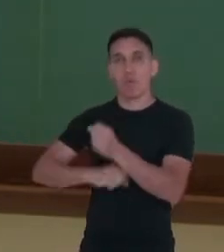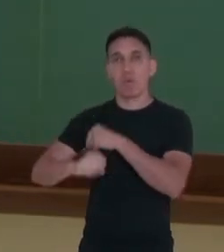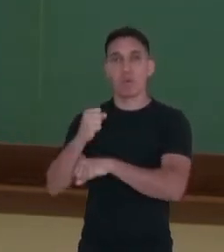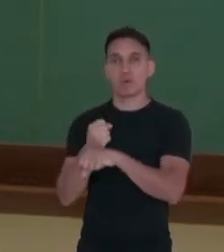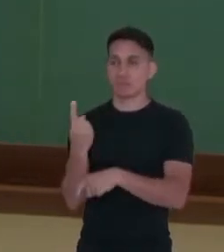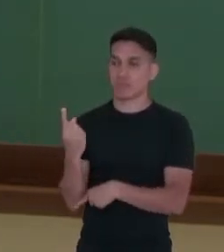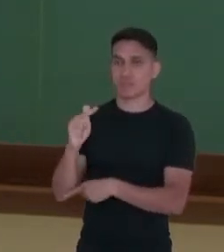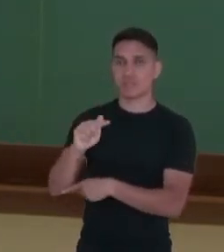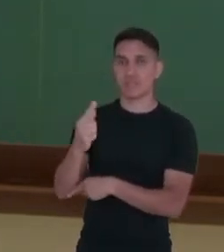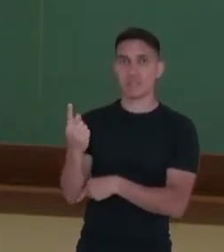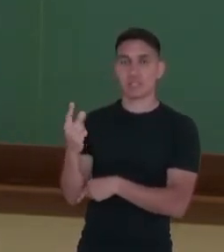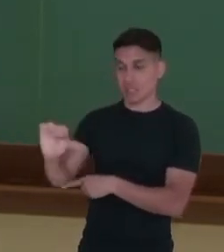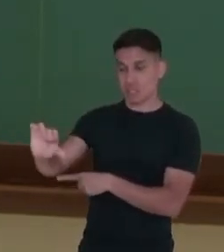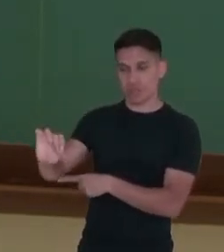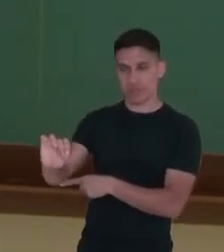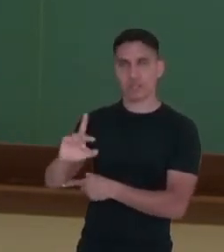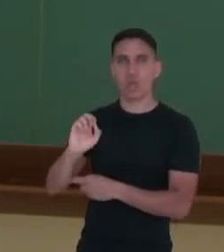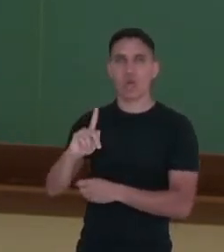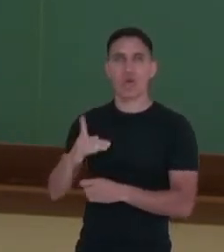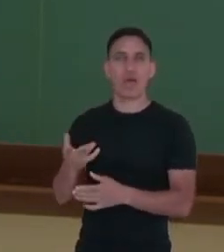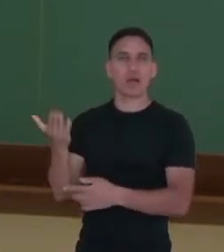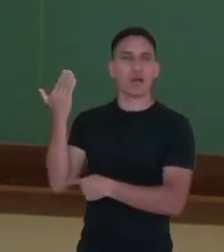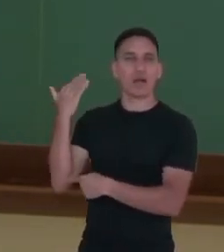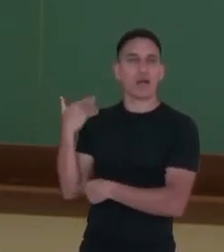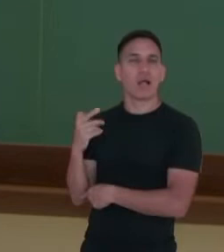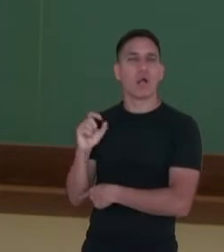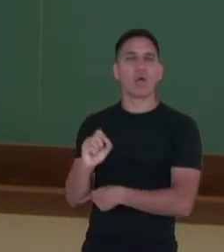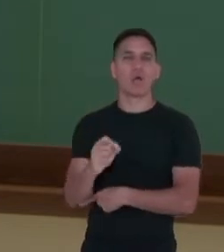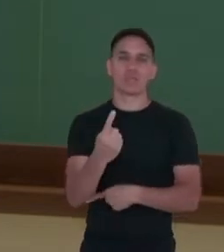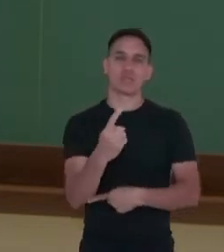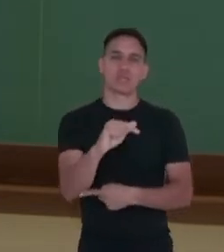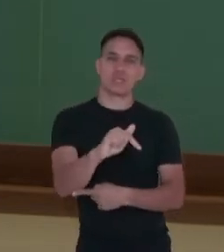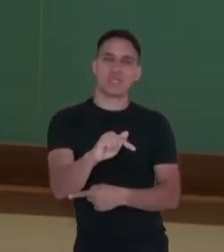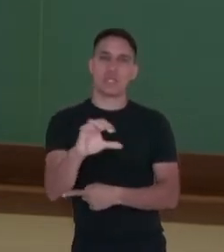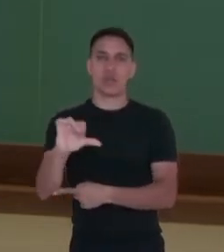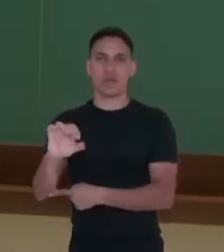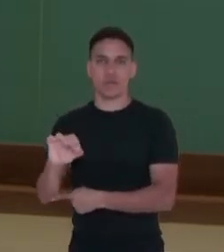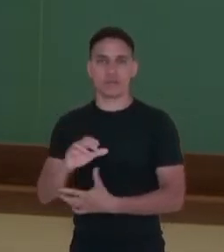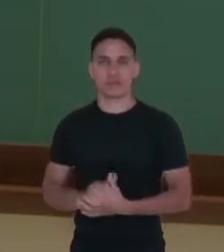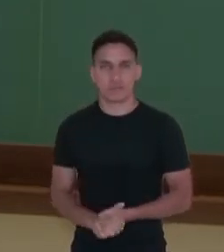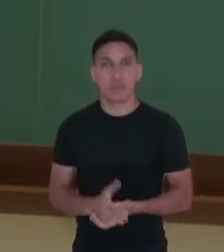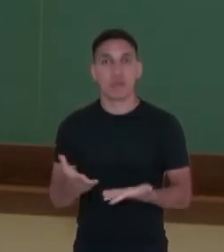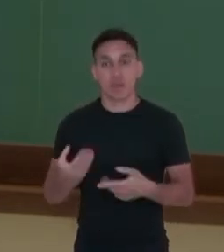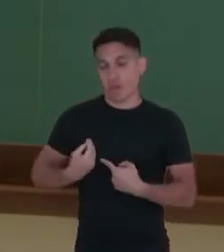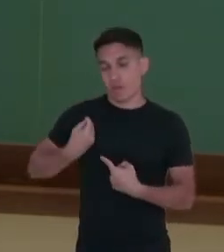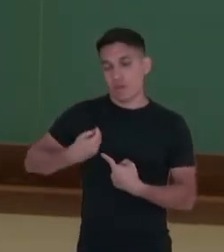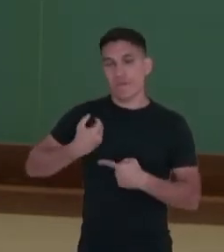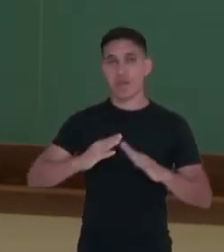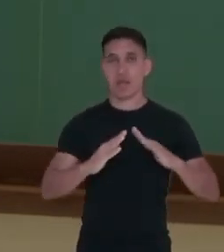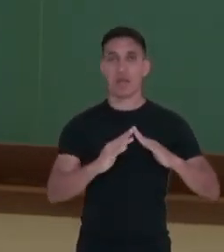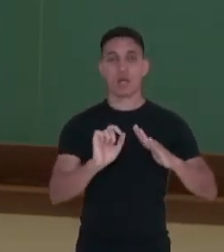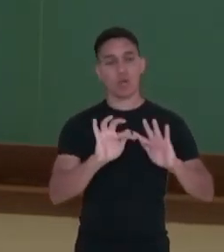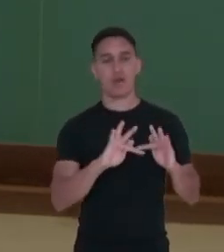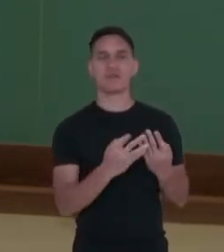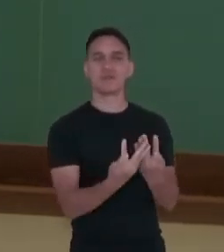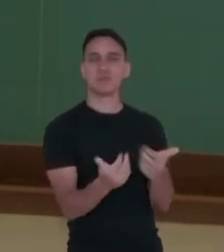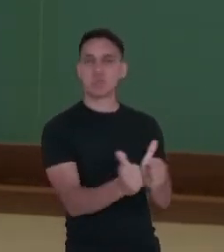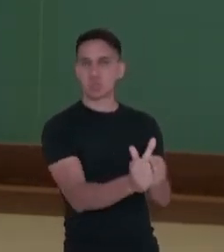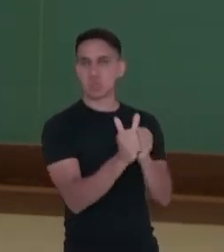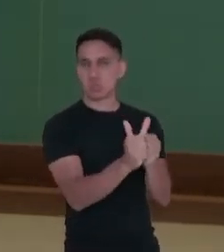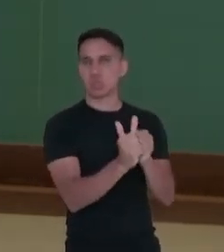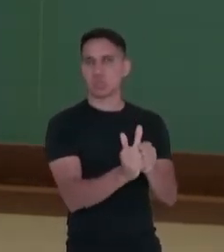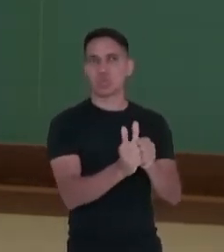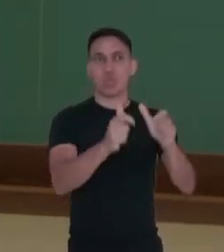de 1790, né? Na década de 1790. Enquanto vivia em casa com sua família